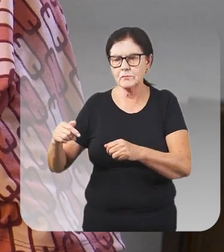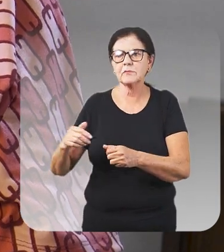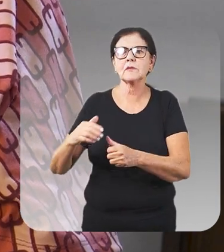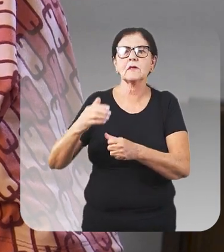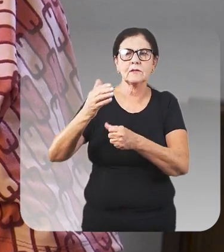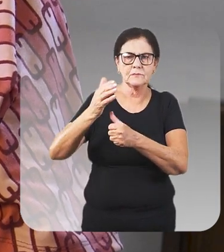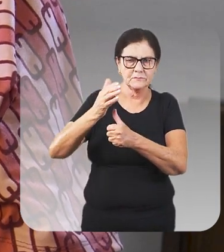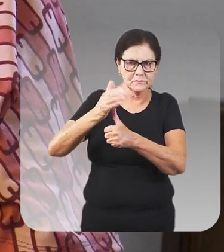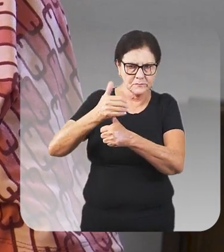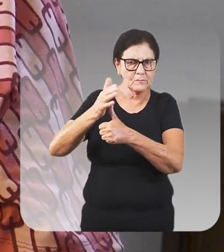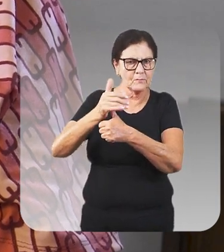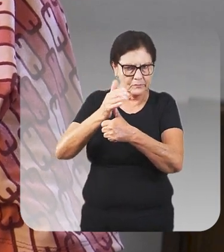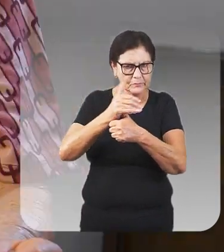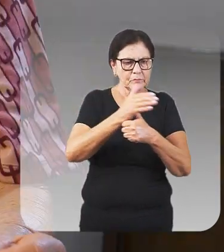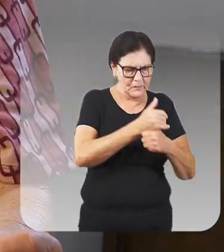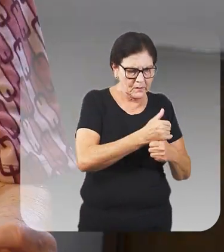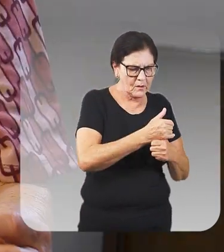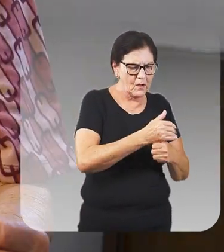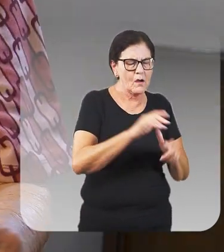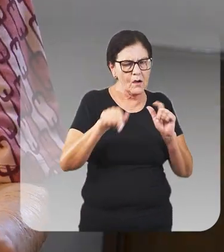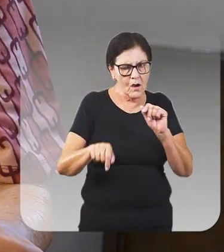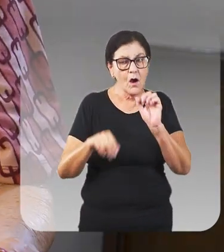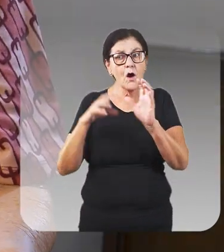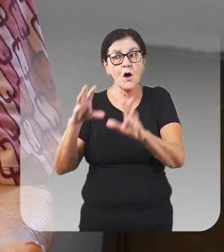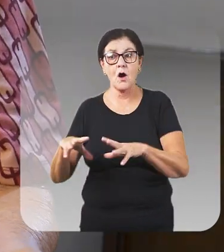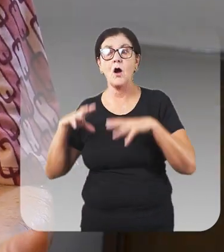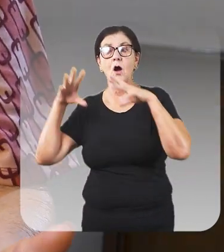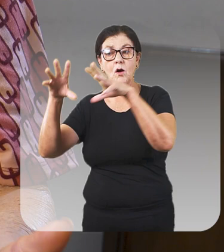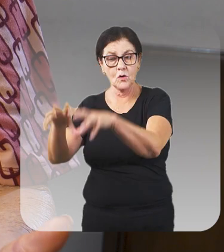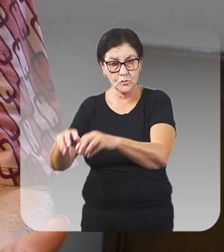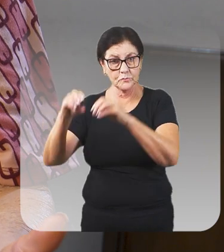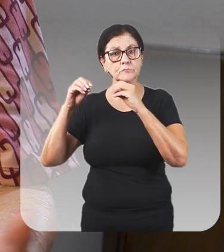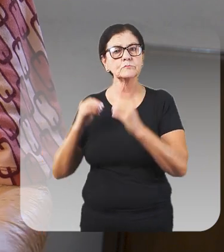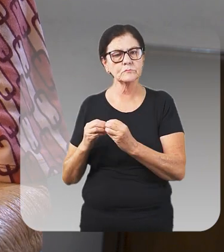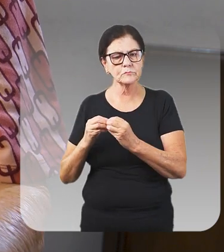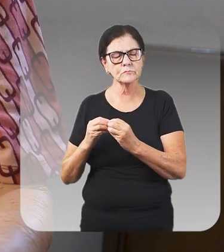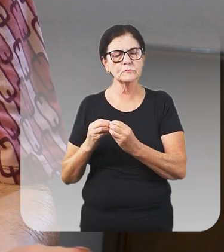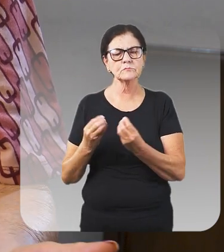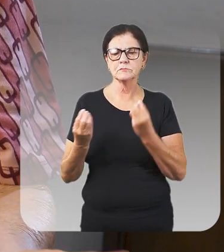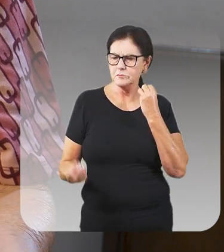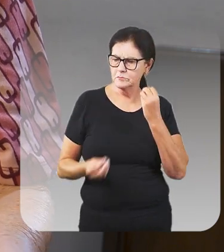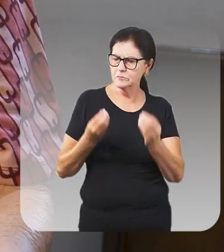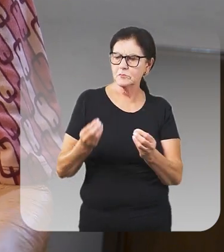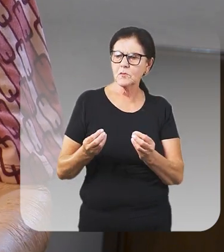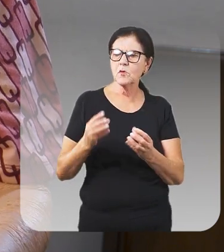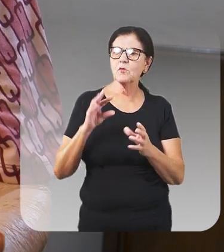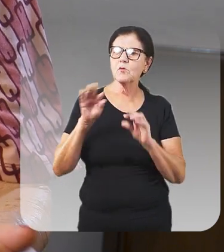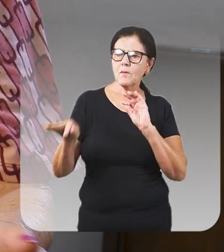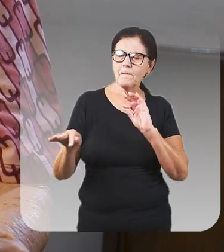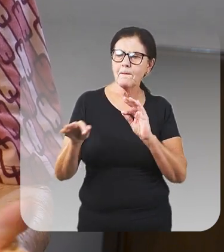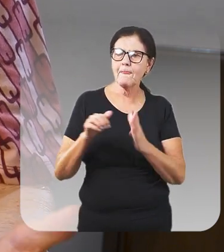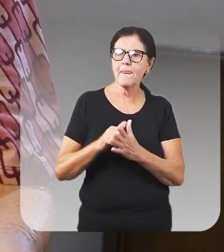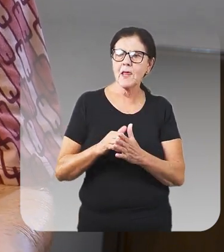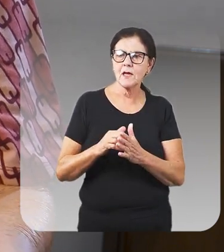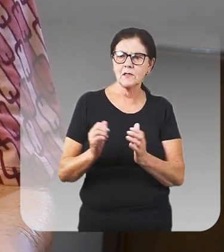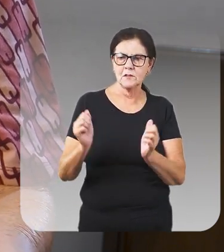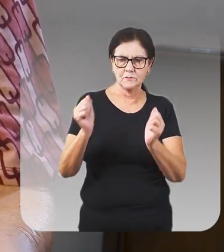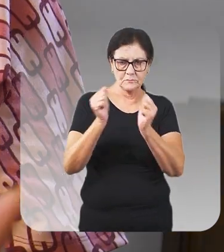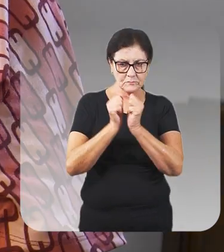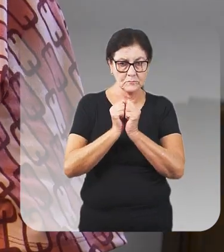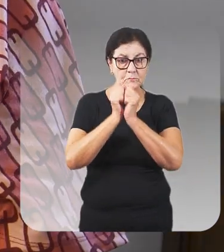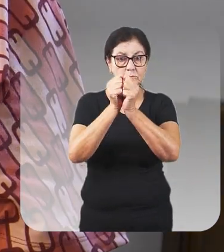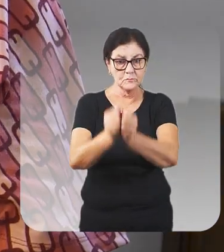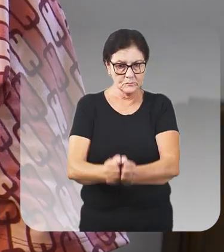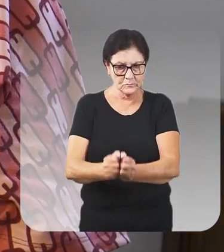se conseguisse um ginásio para Leme. Quer dizer que nos fins dos anos 40, eles eles conseguiram que fosse criado um